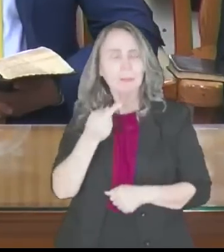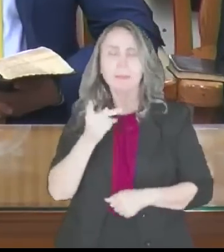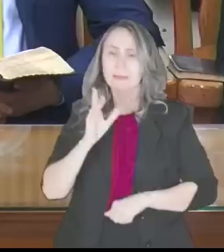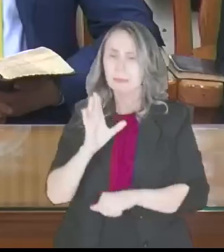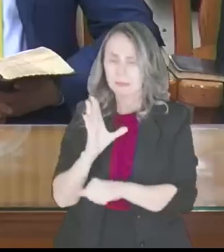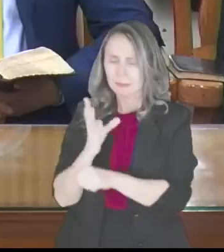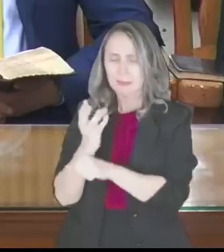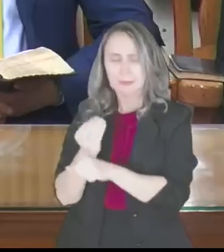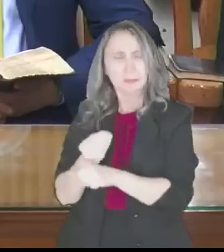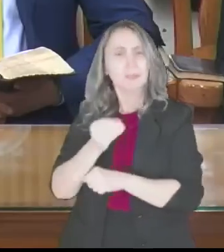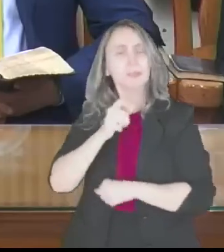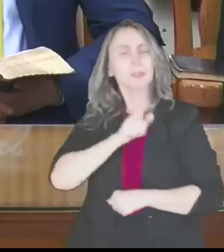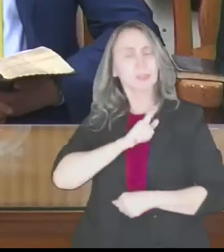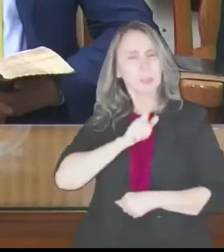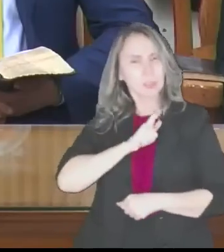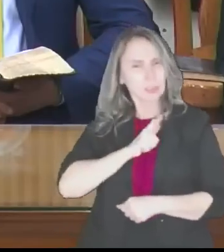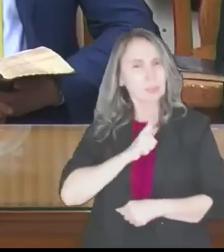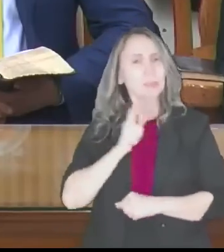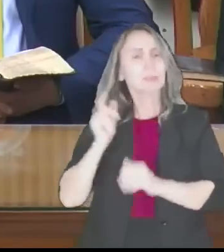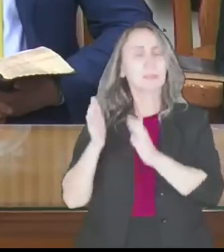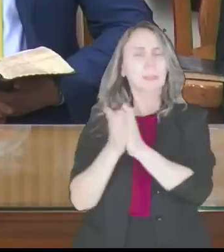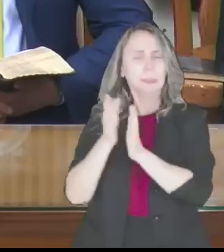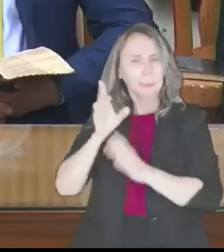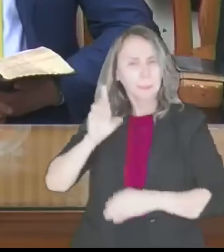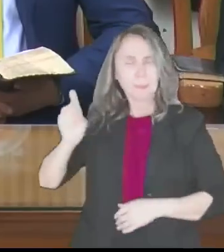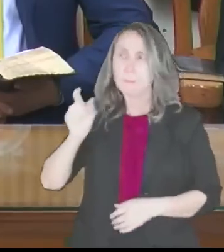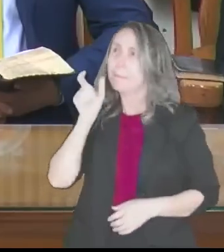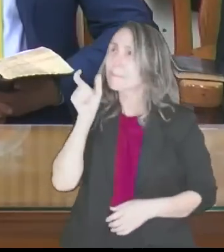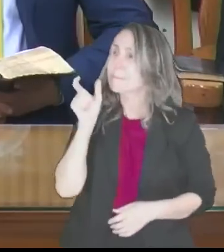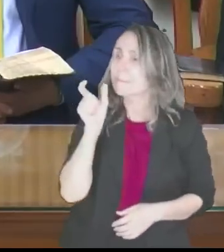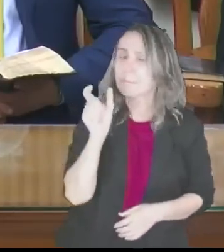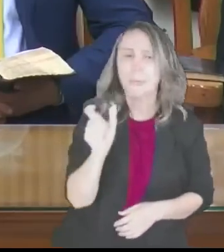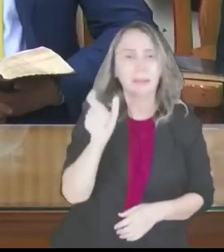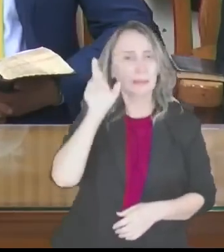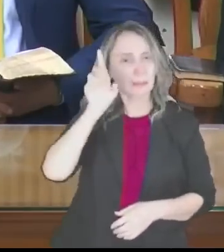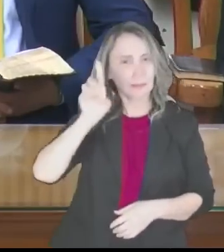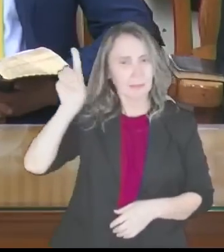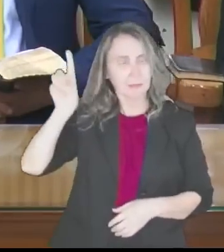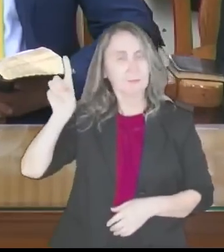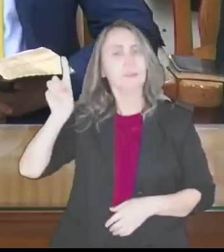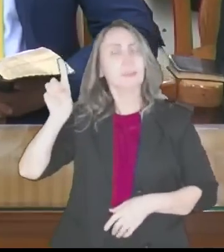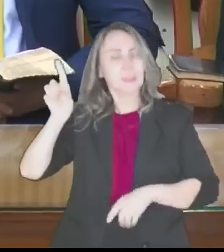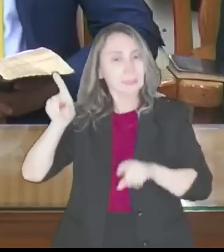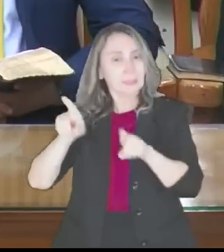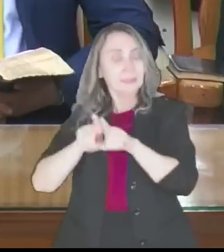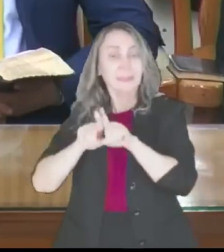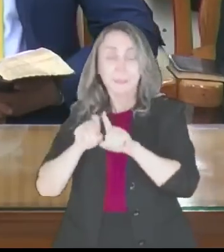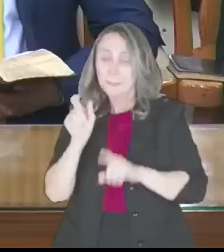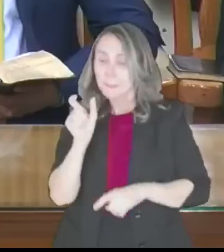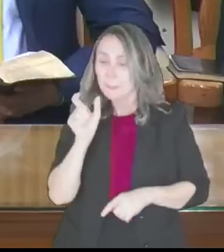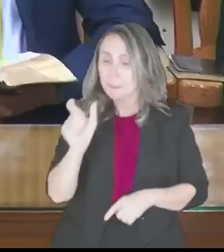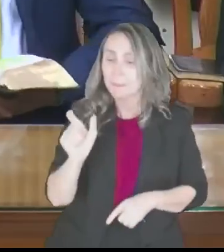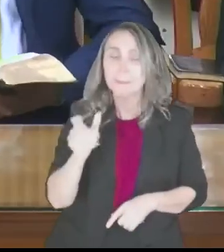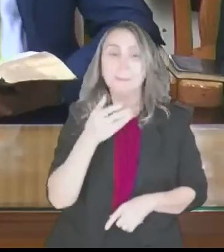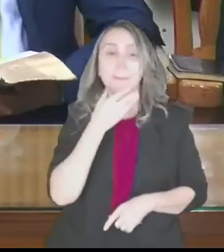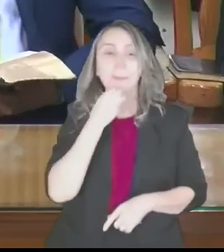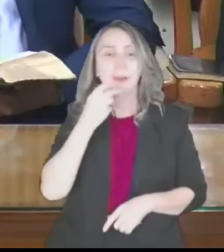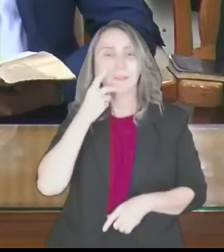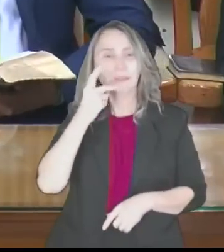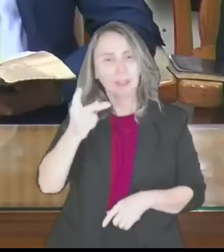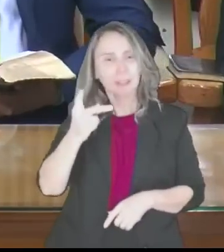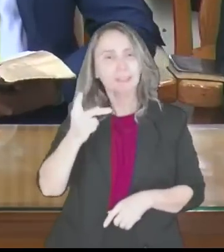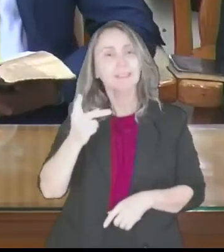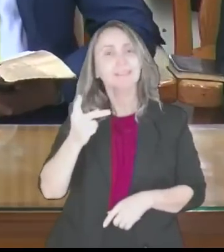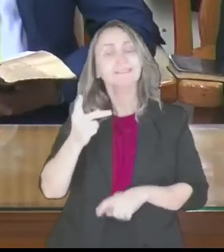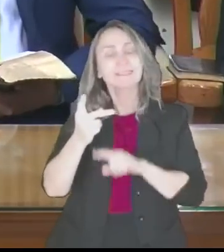de Deus, a palavra dos profetas, e que a palavra dos profetas é uma candeia, é uma lâmpada que